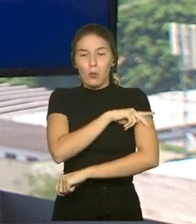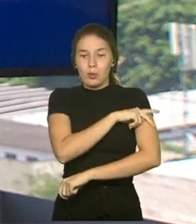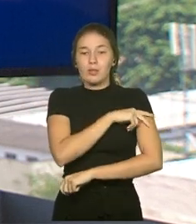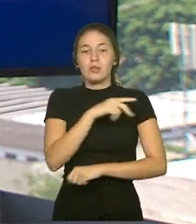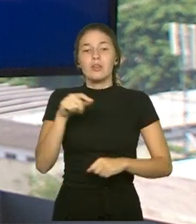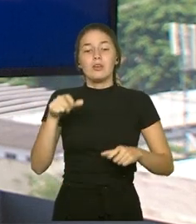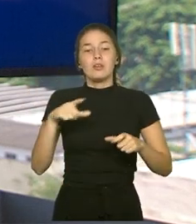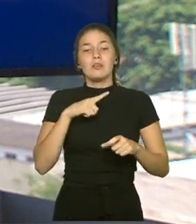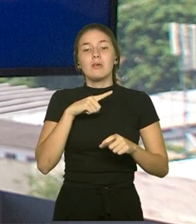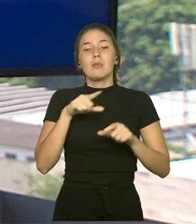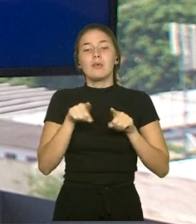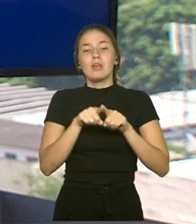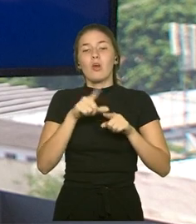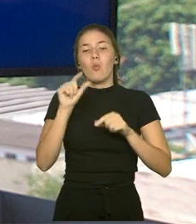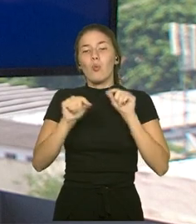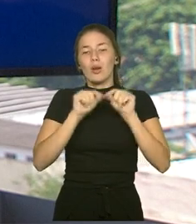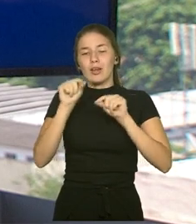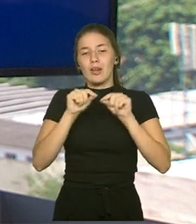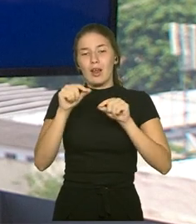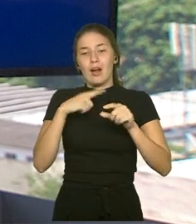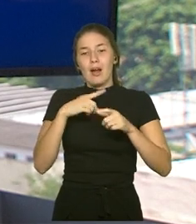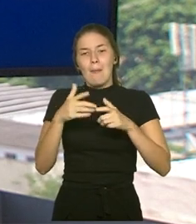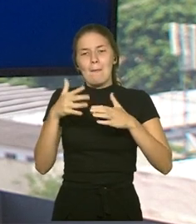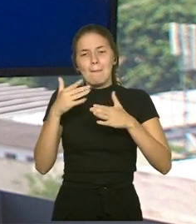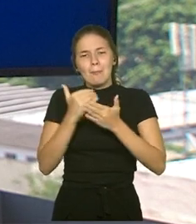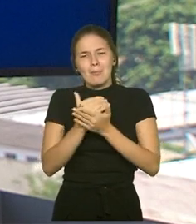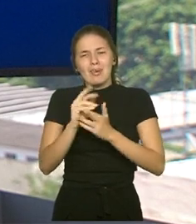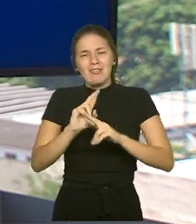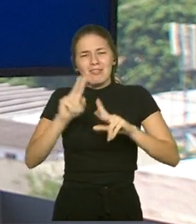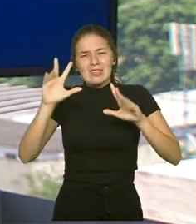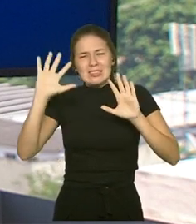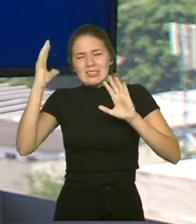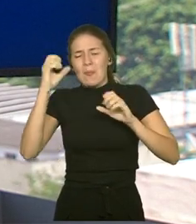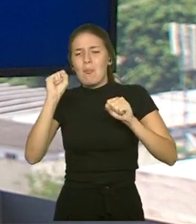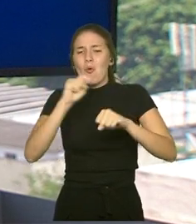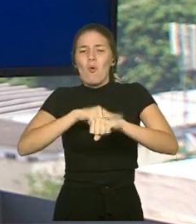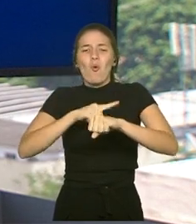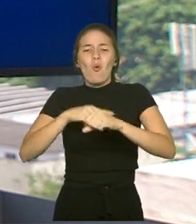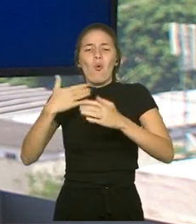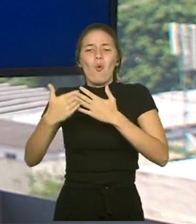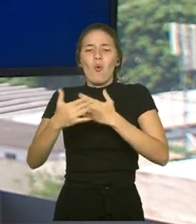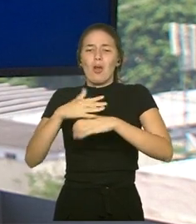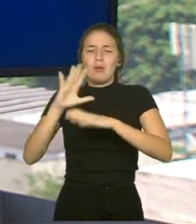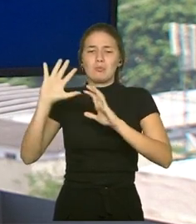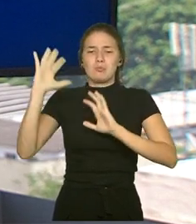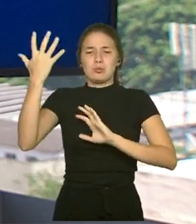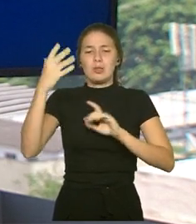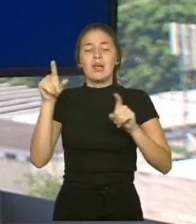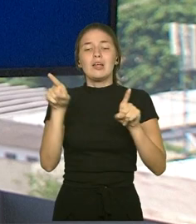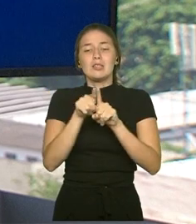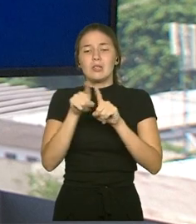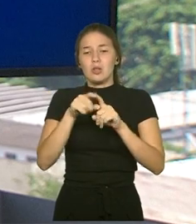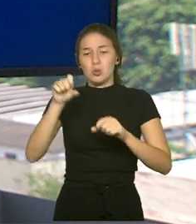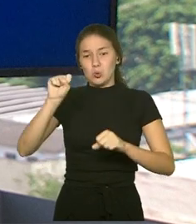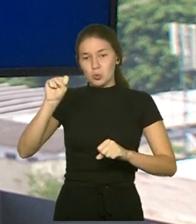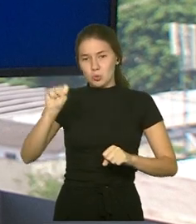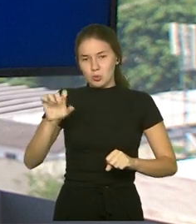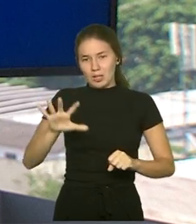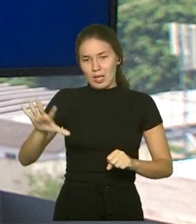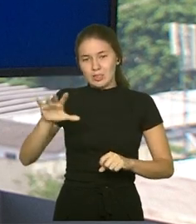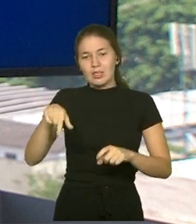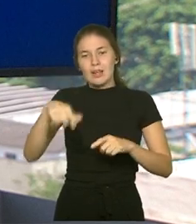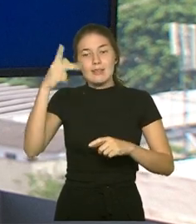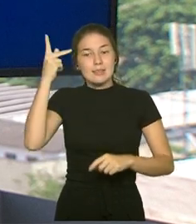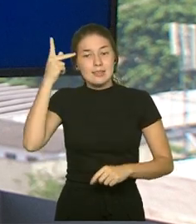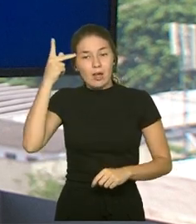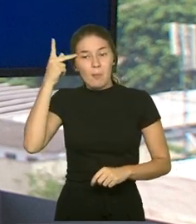centro-oeste a instabilidade predomina com condições para temporais a qualquer hora do dia já no sudeste chuva persistente no interior